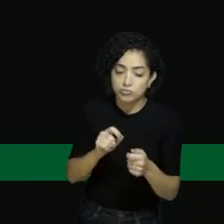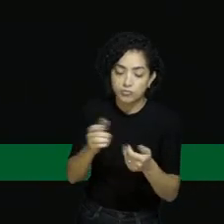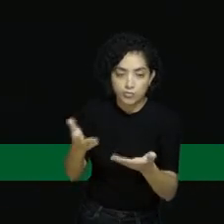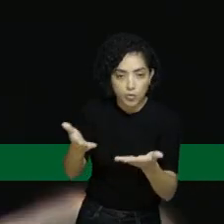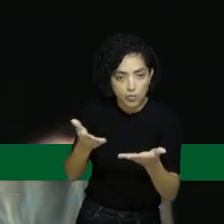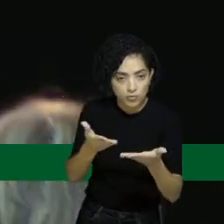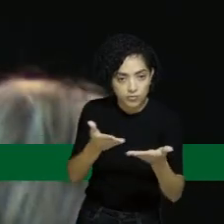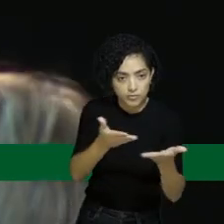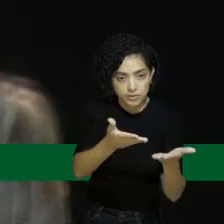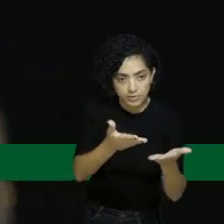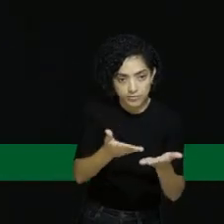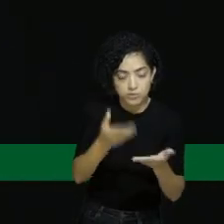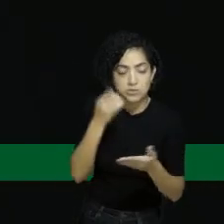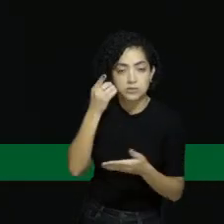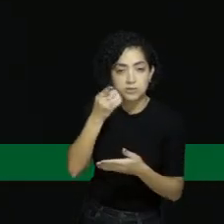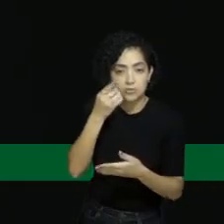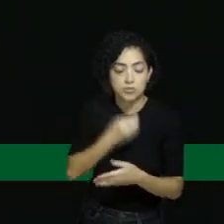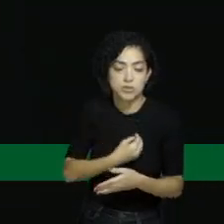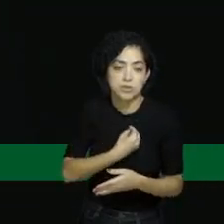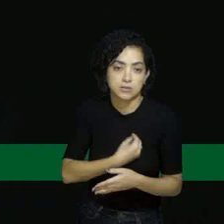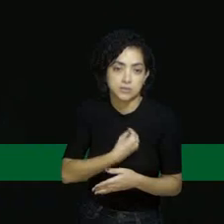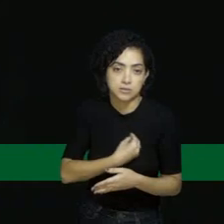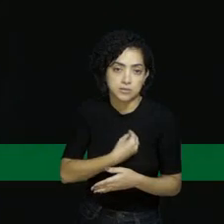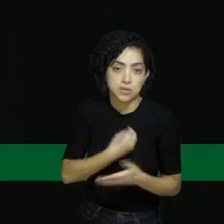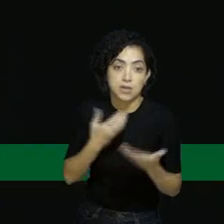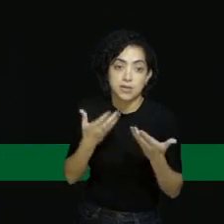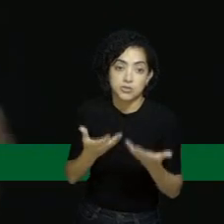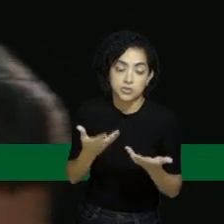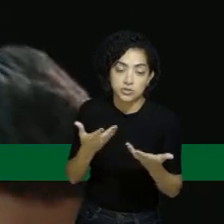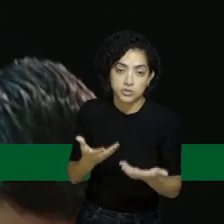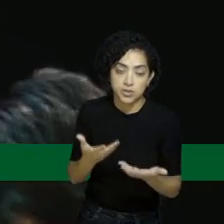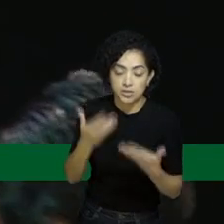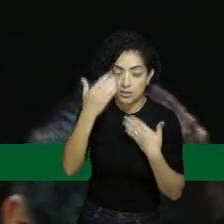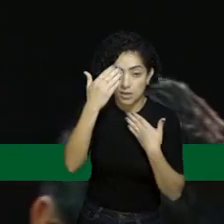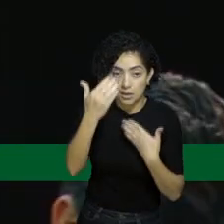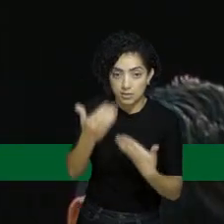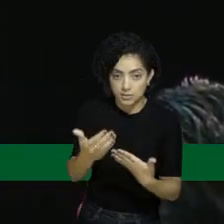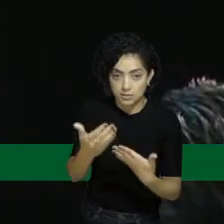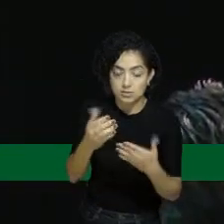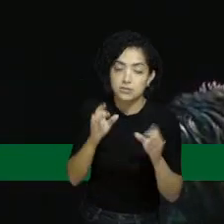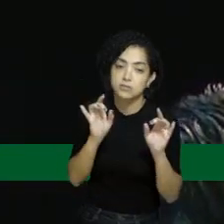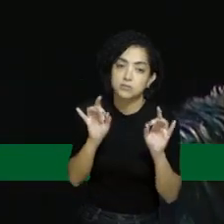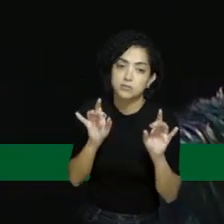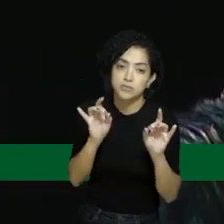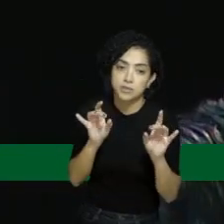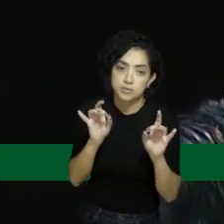nossos deputados, a quem nós queremos aqui render um agradecimento especial,